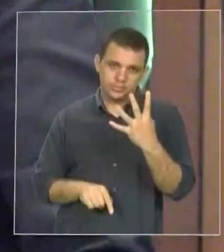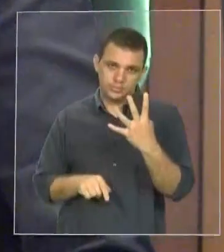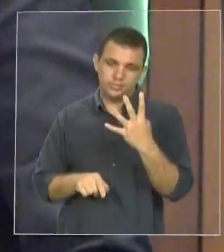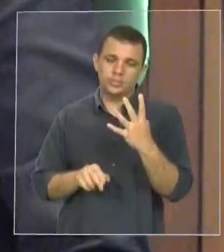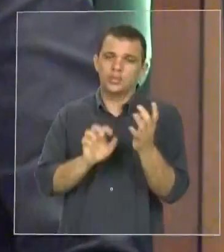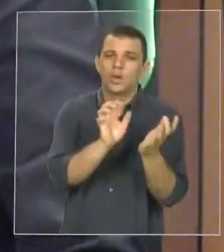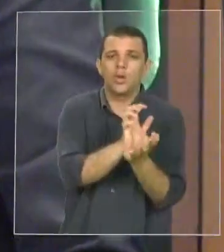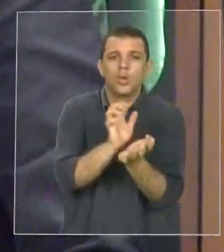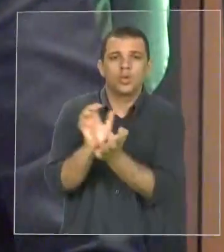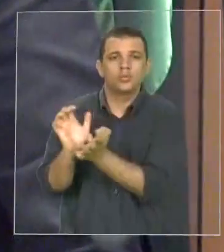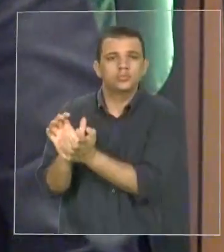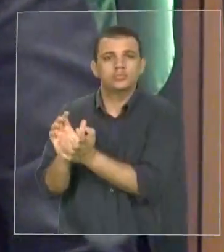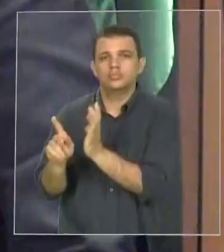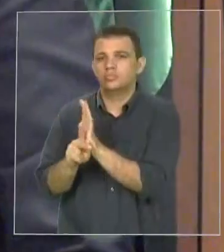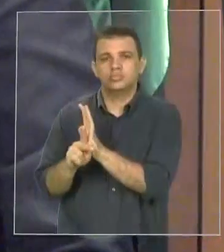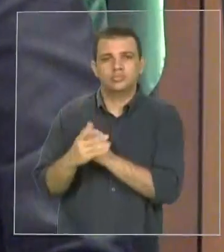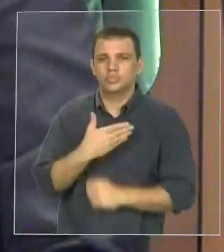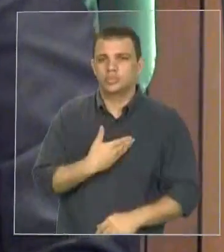escolheu como